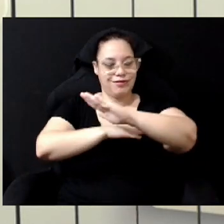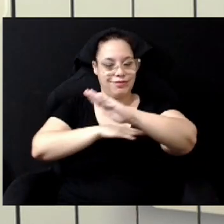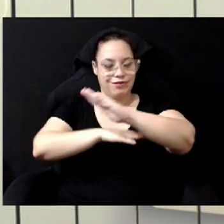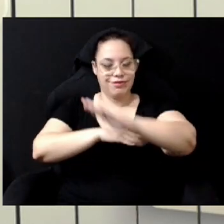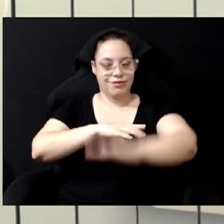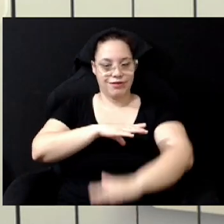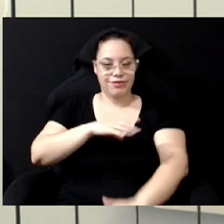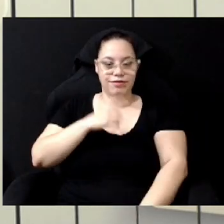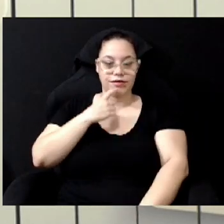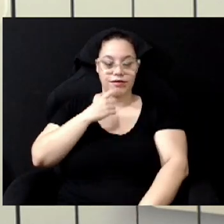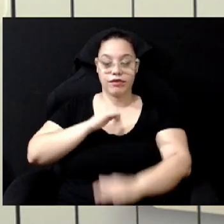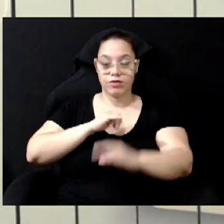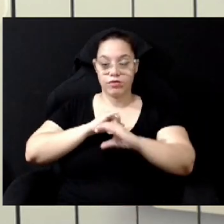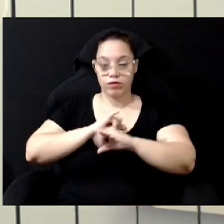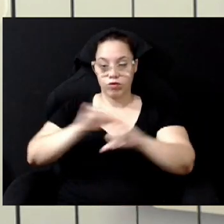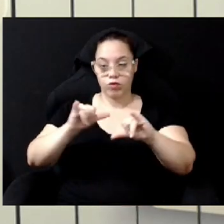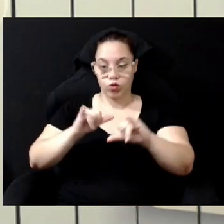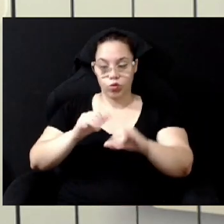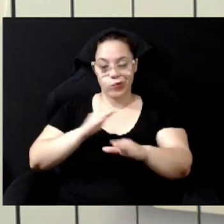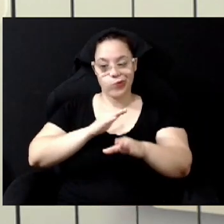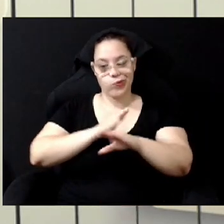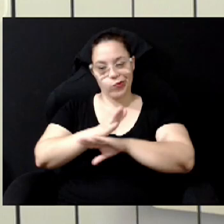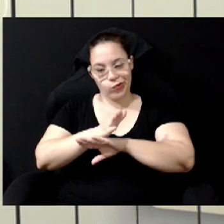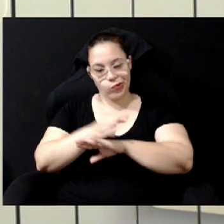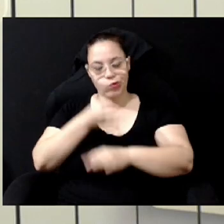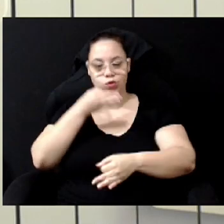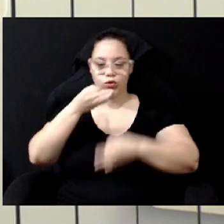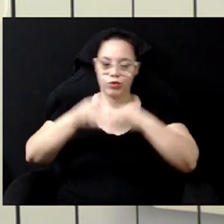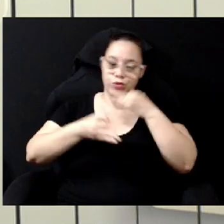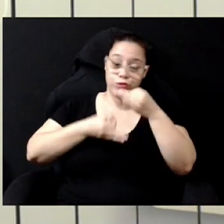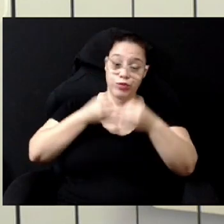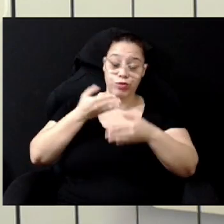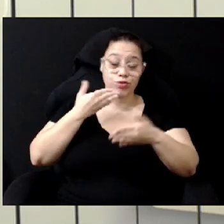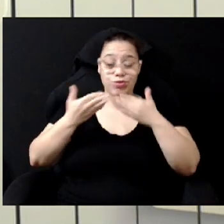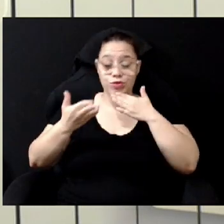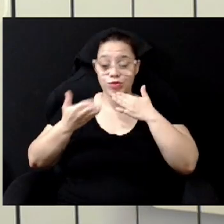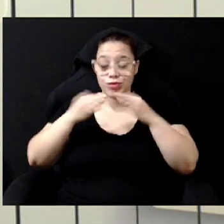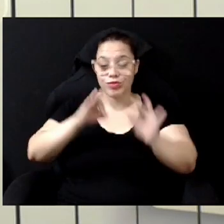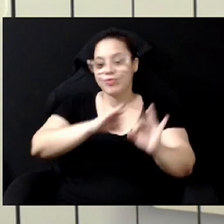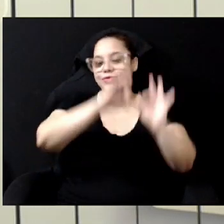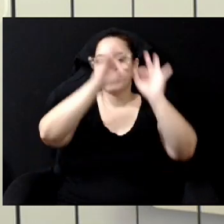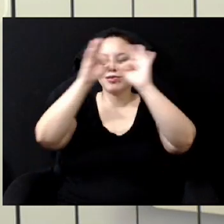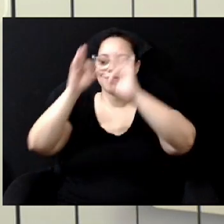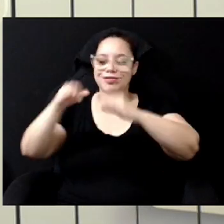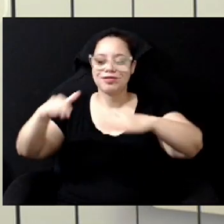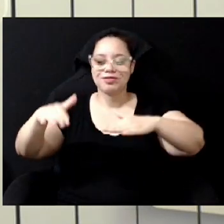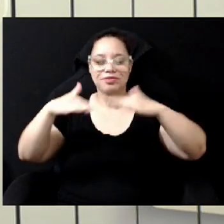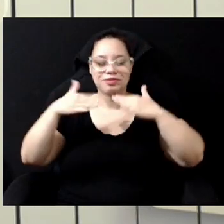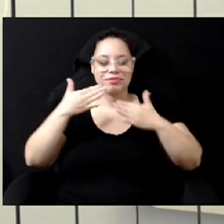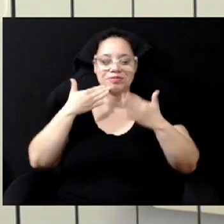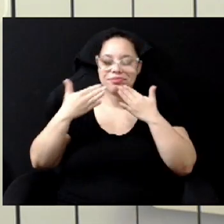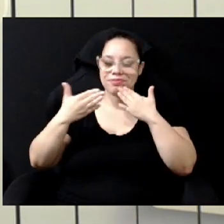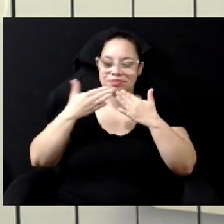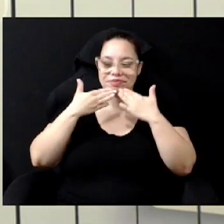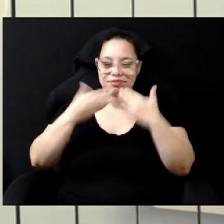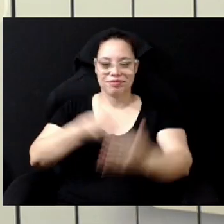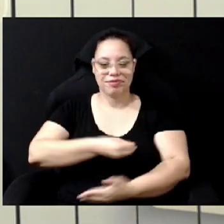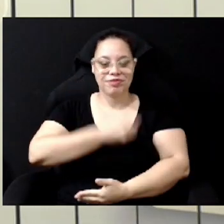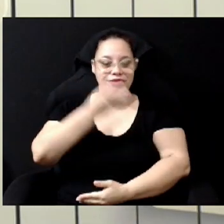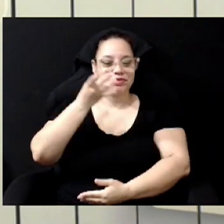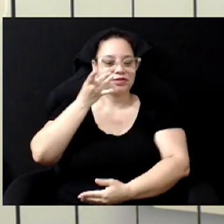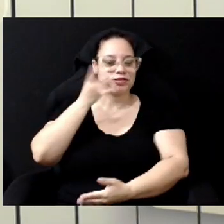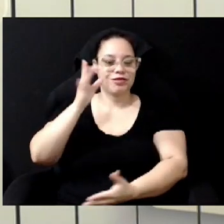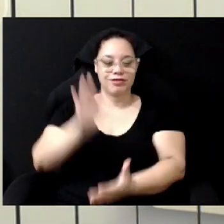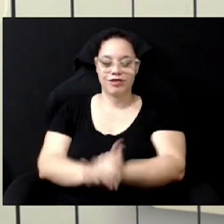Você aperta e pode enviar o seu elogio, uma crítica construtiva, ou o que você quer assistir aqui no nosso telejornal, que a gente